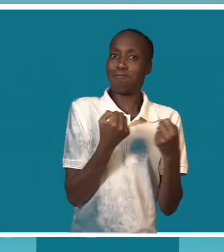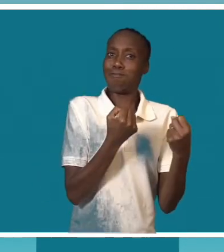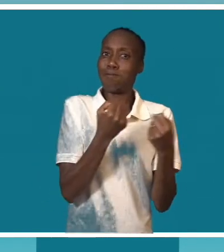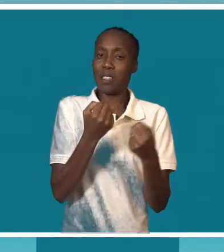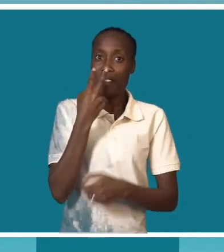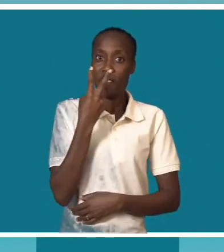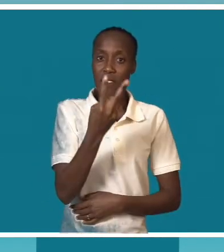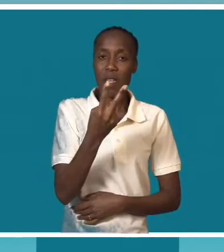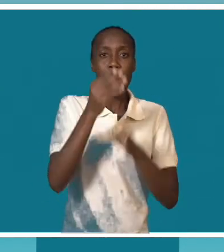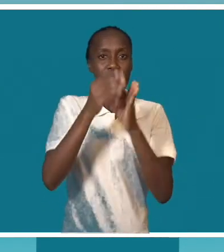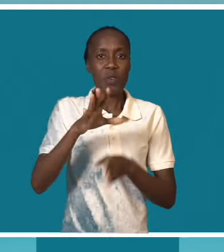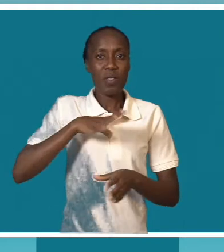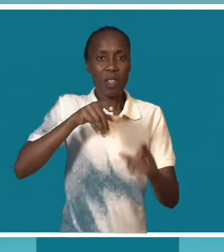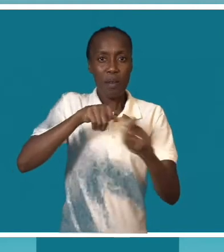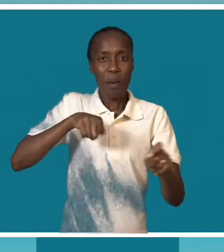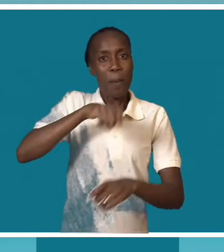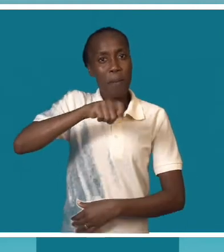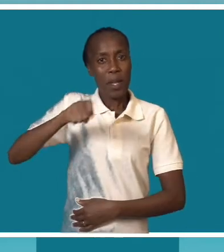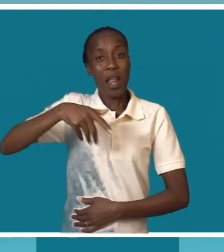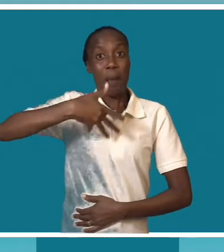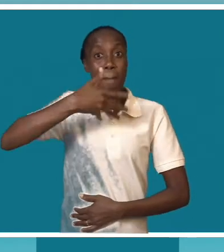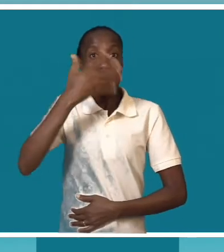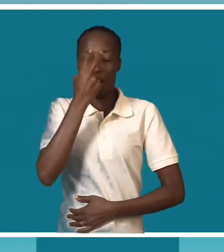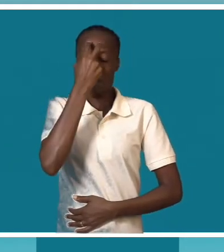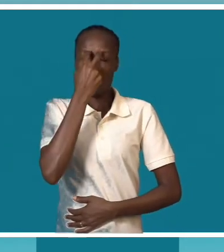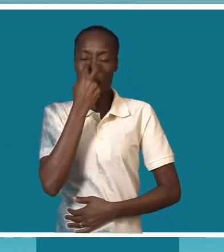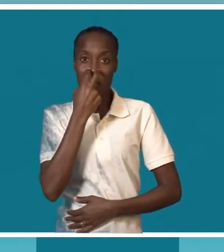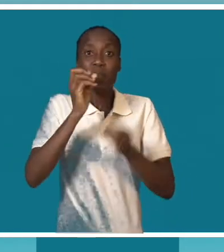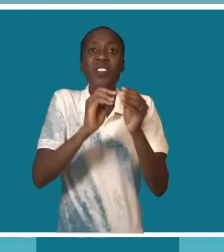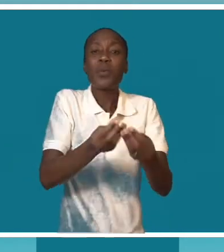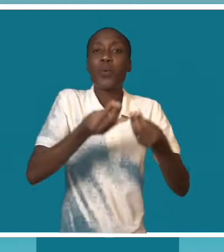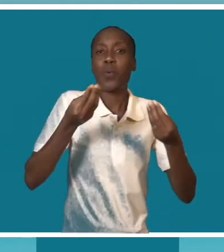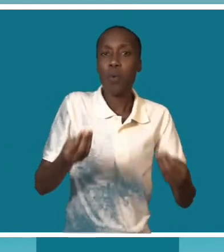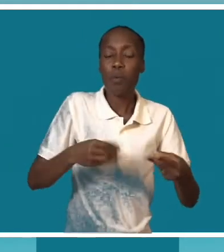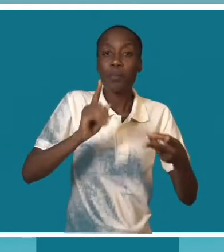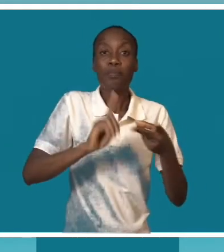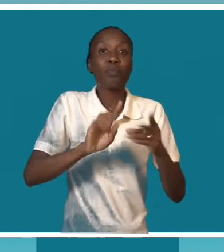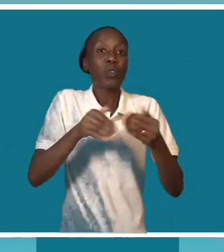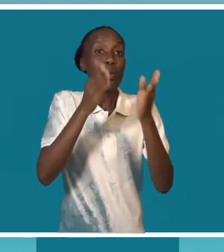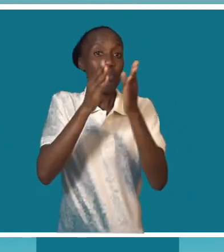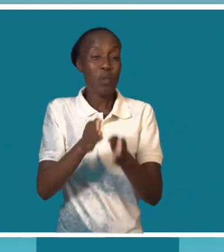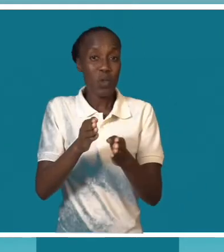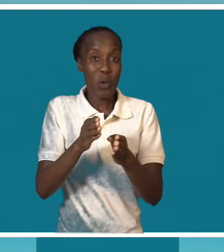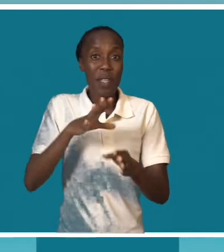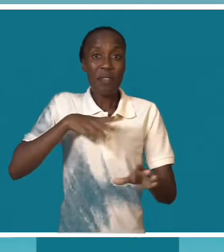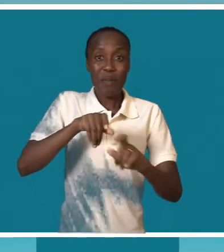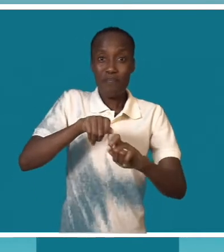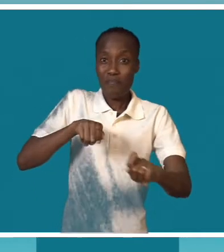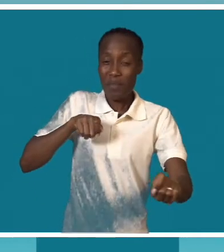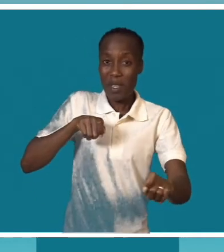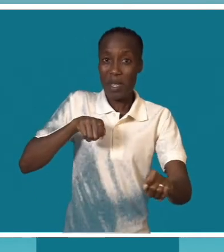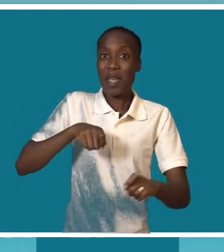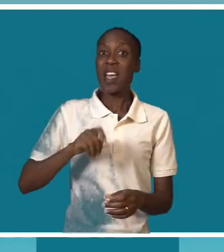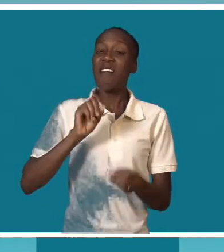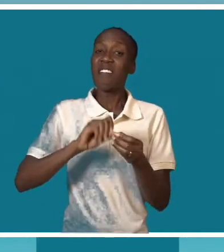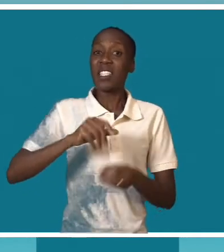branca, vou reagir? Ou alguém que tem uma bengala branca com tiras